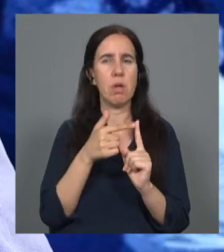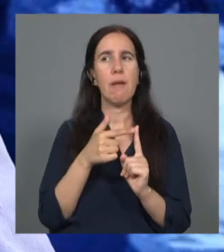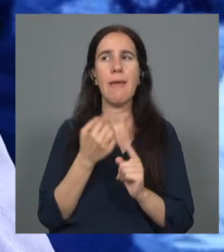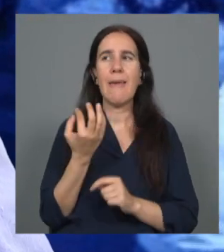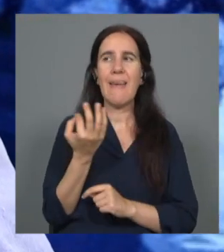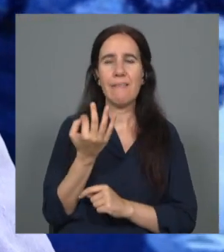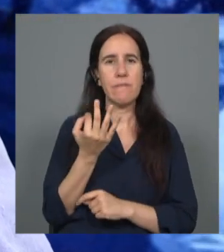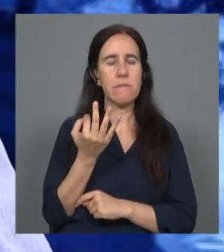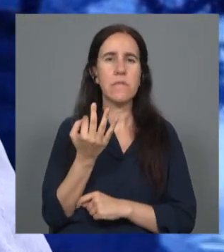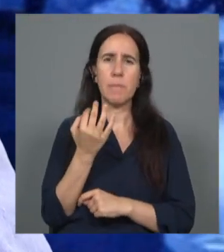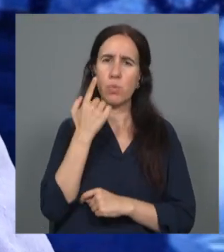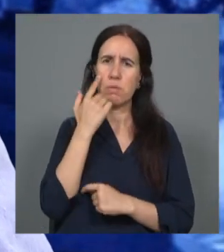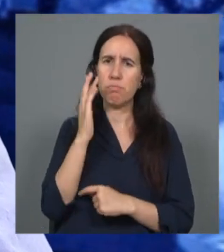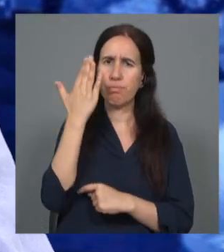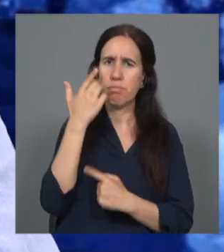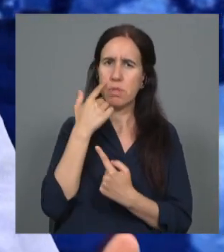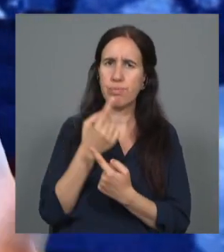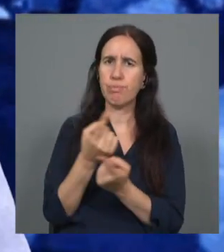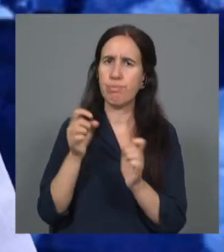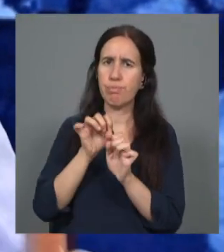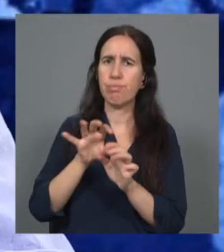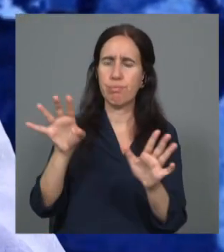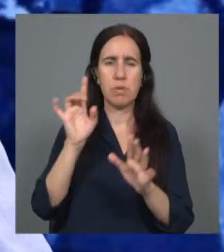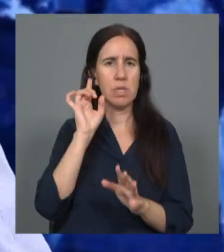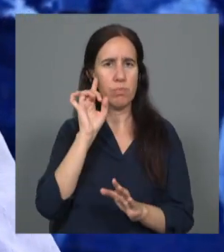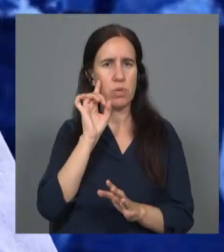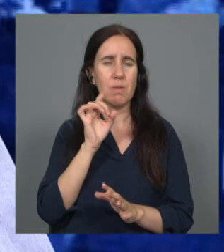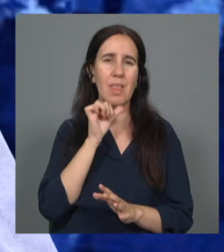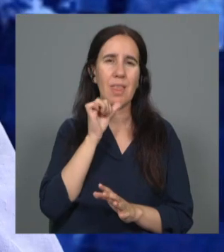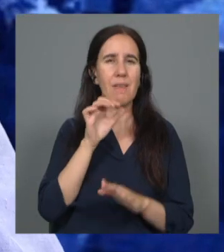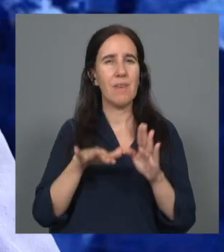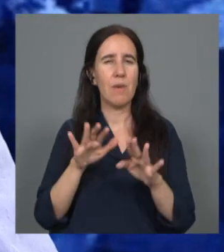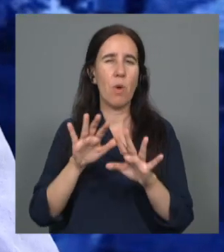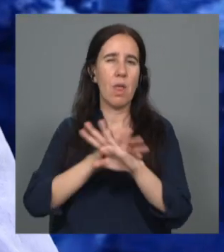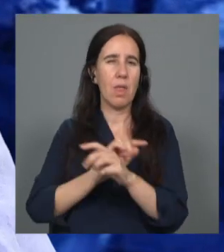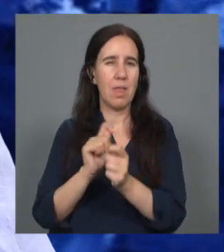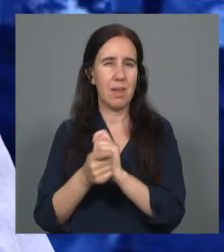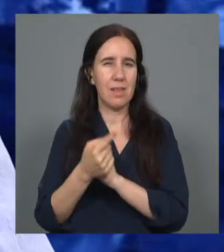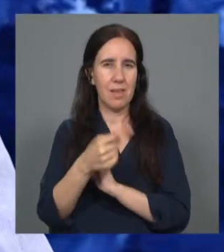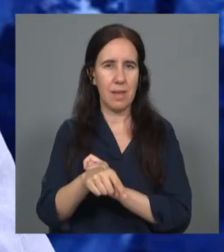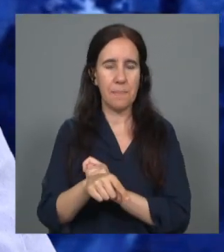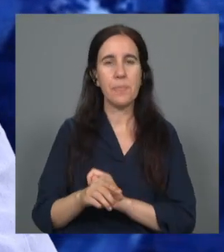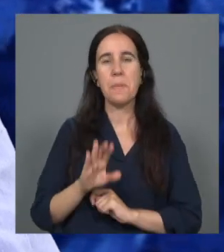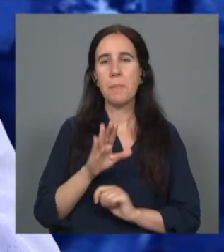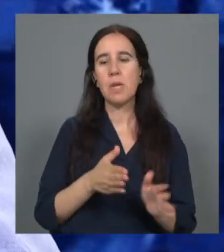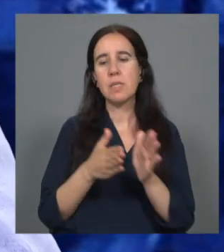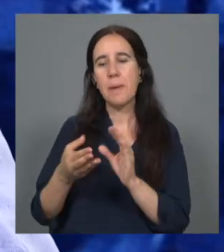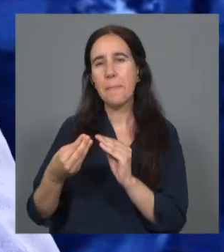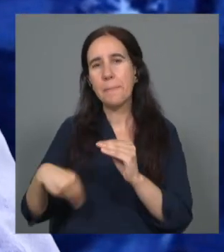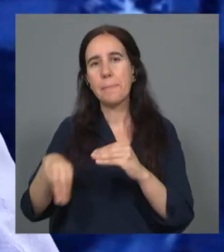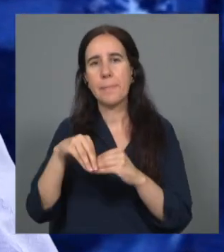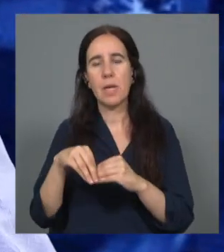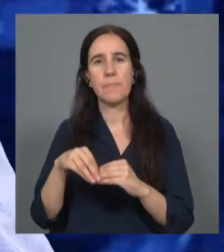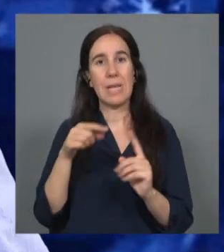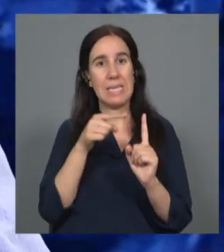é importante ser conhecido e divulgado, porque muitas vezes também é distorcido. Mas depois ir mais longe, divulgar o